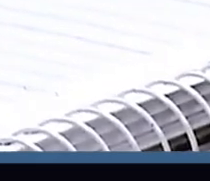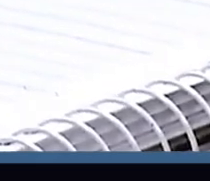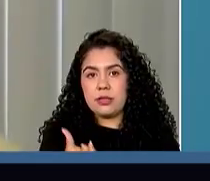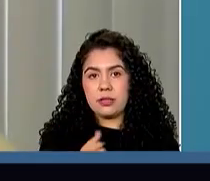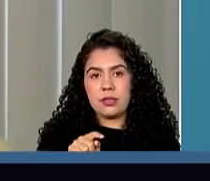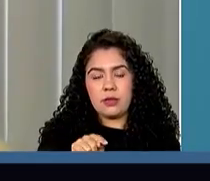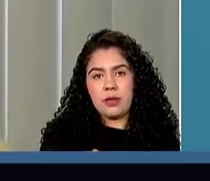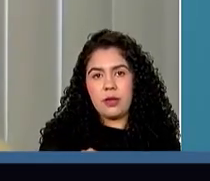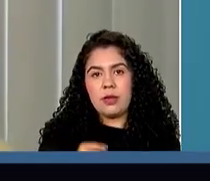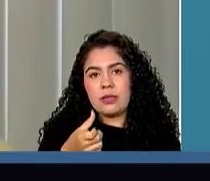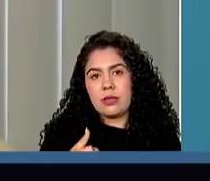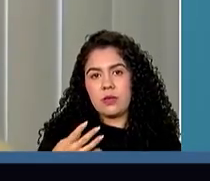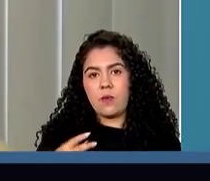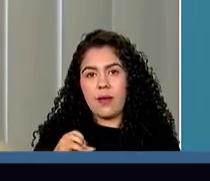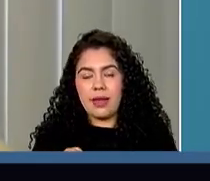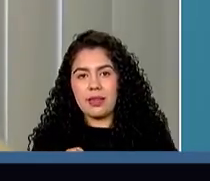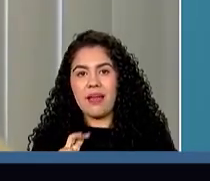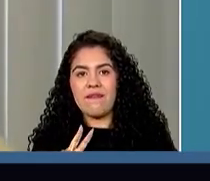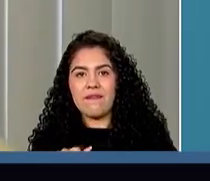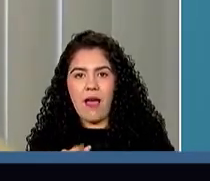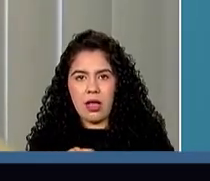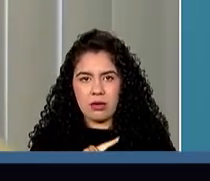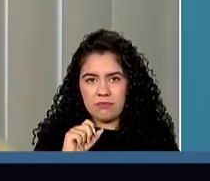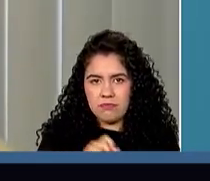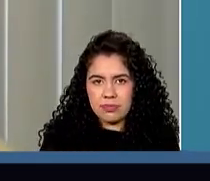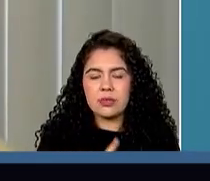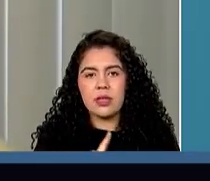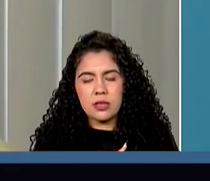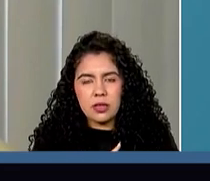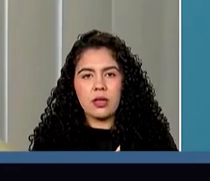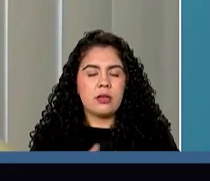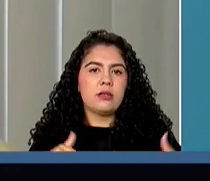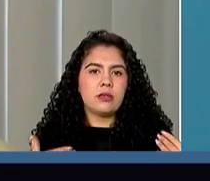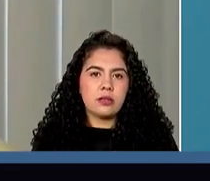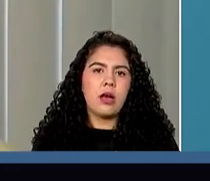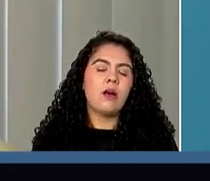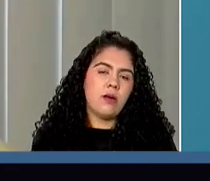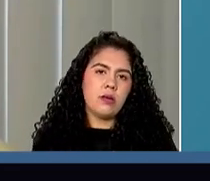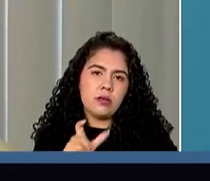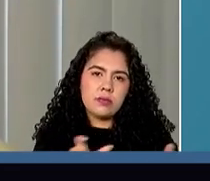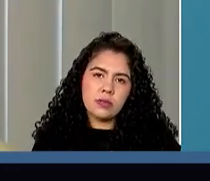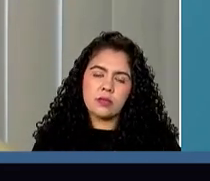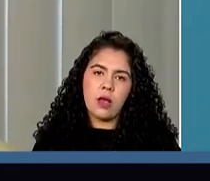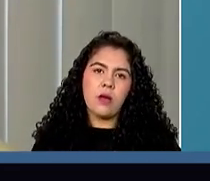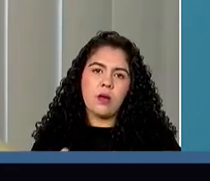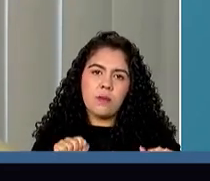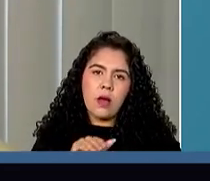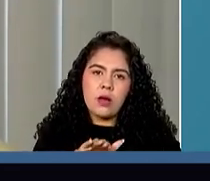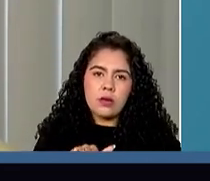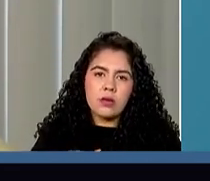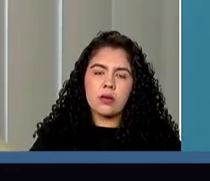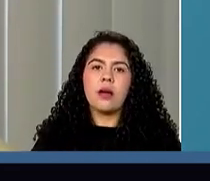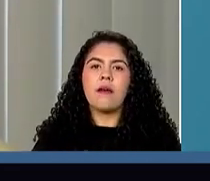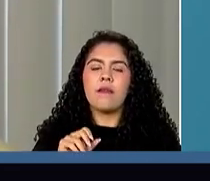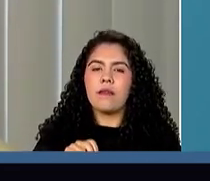coordenador como sempre acontece em concursos né Há possibilidade das pessoas serem eh eh chamadas para vagas